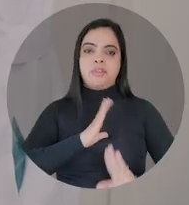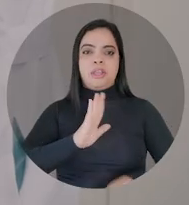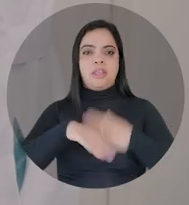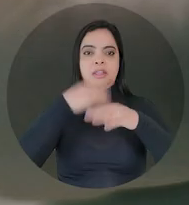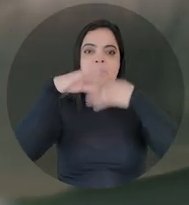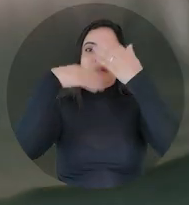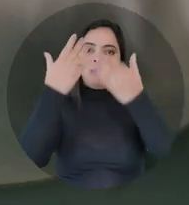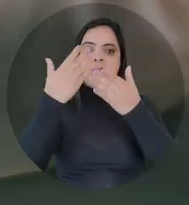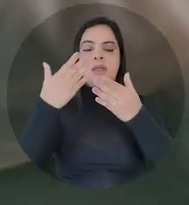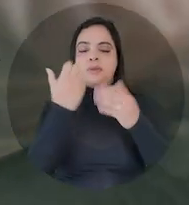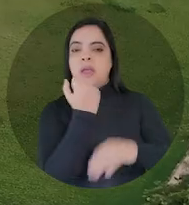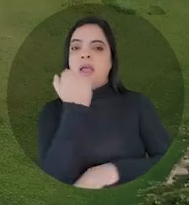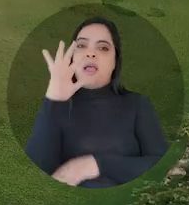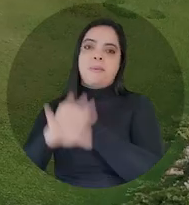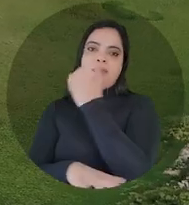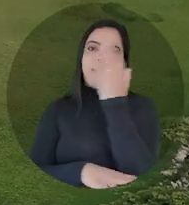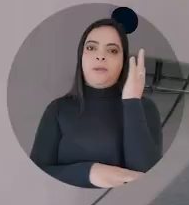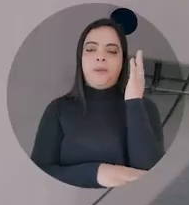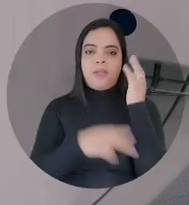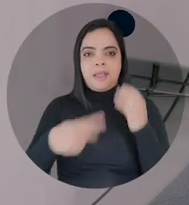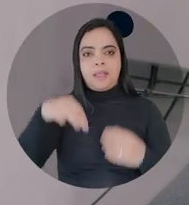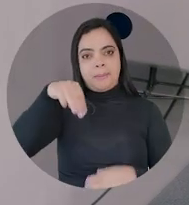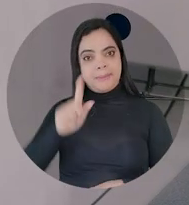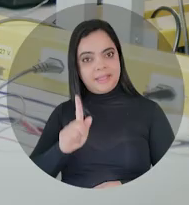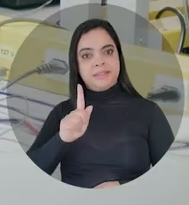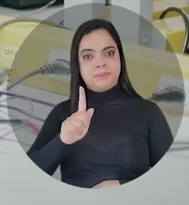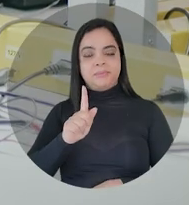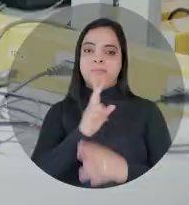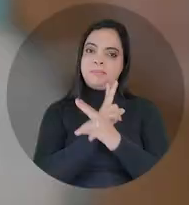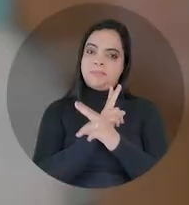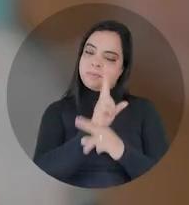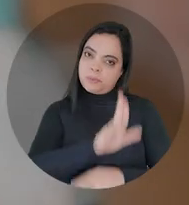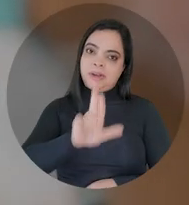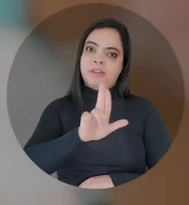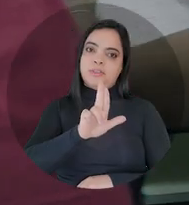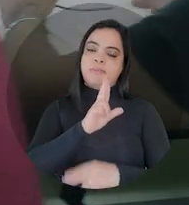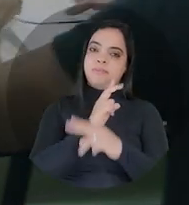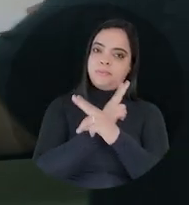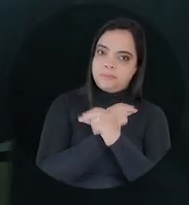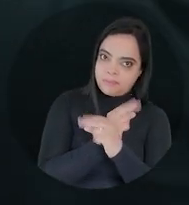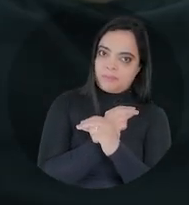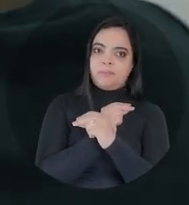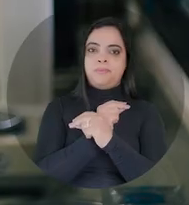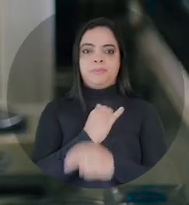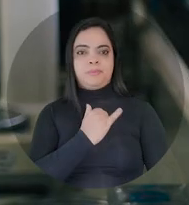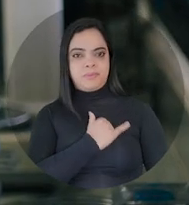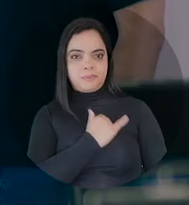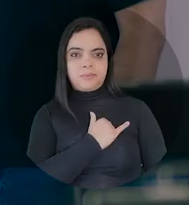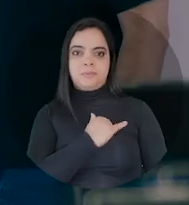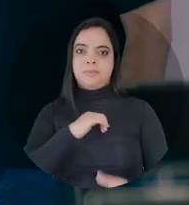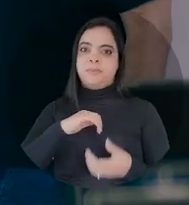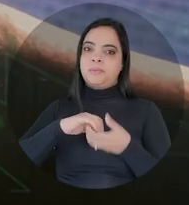nas terras mineiras, dos campi de Uberlândia, Patos de Minas, Ituiutaba e